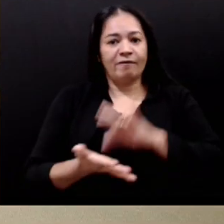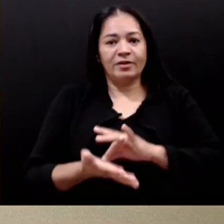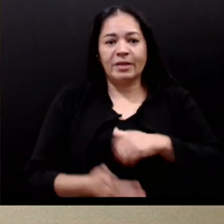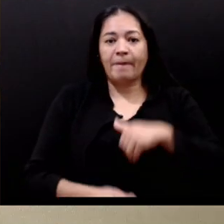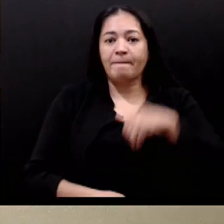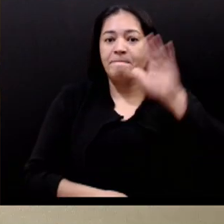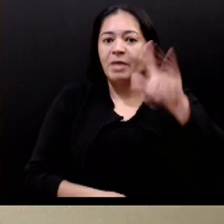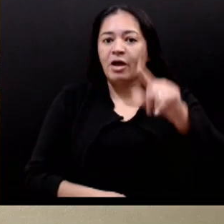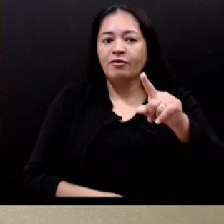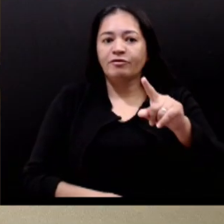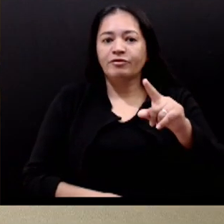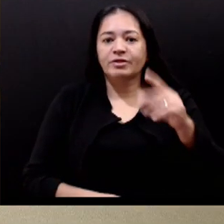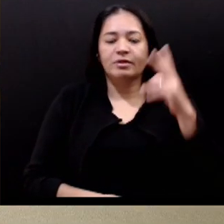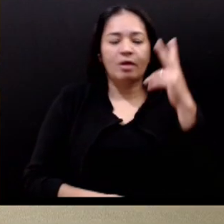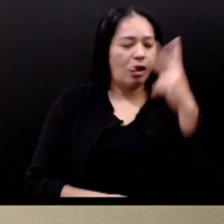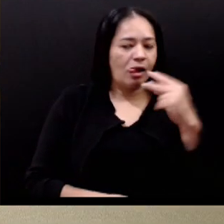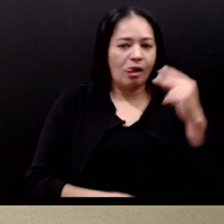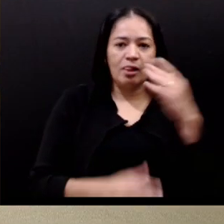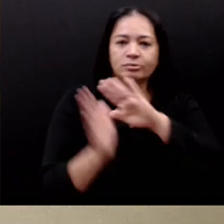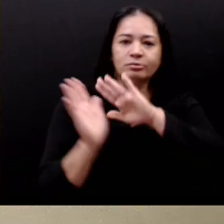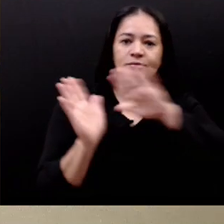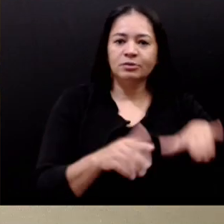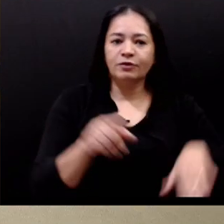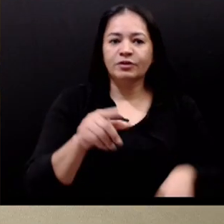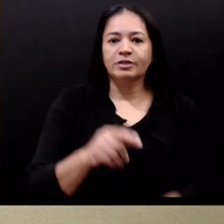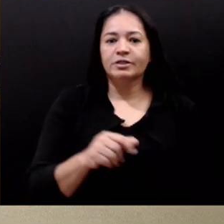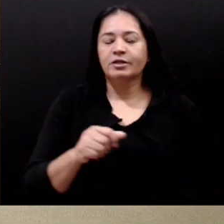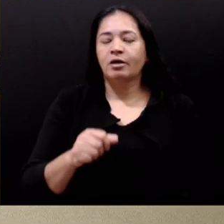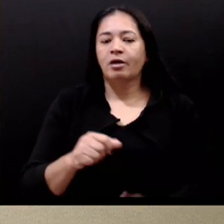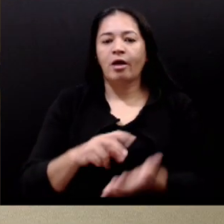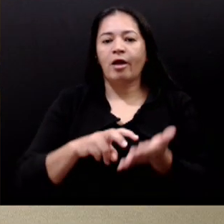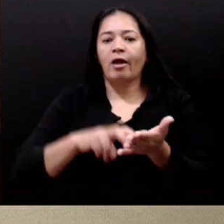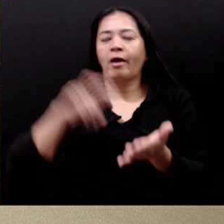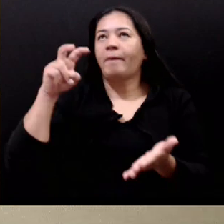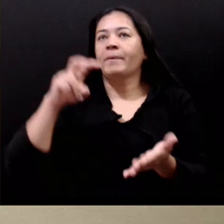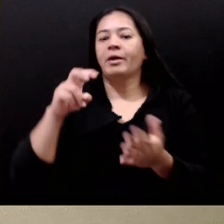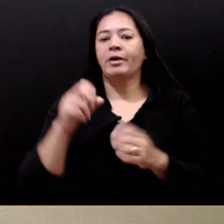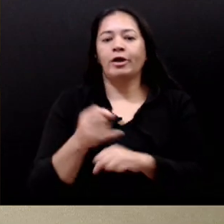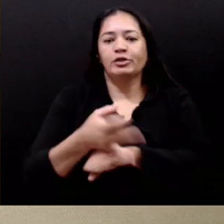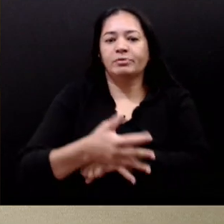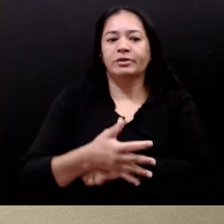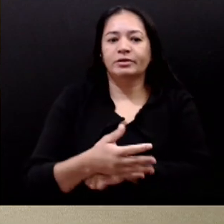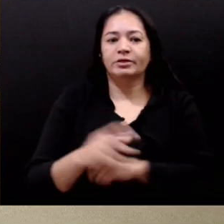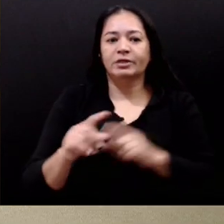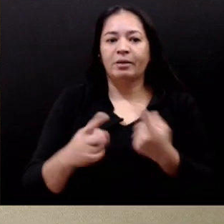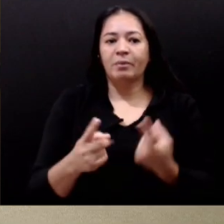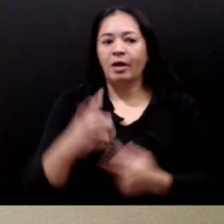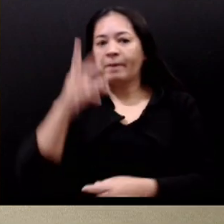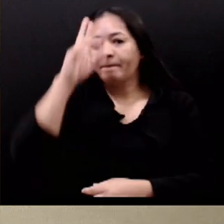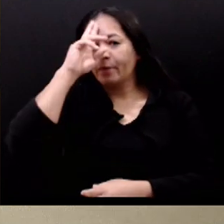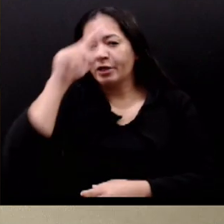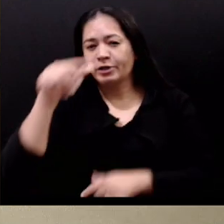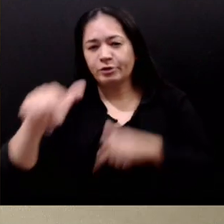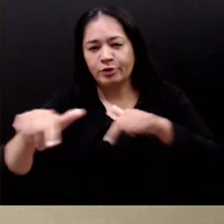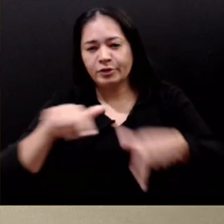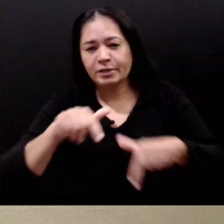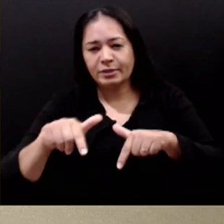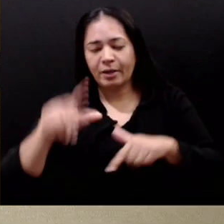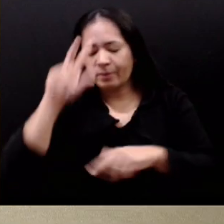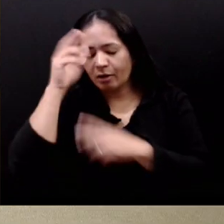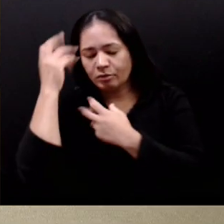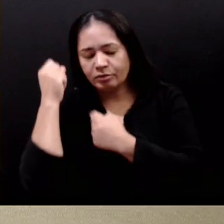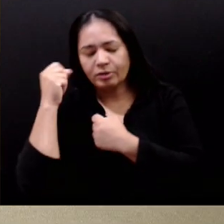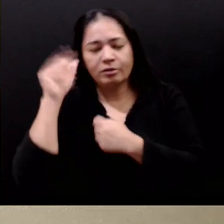que você vai conseguir acordar 4 da manhã, mesmo tendo que dormir à meia-noite, porque Aham. você trabalha e faz faculdade, chega em casa